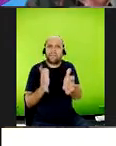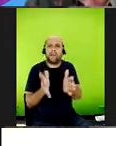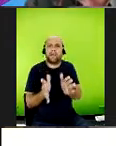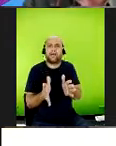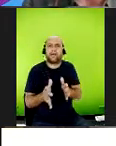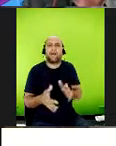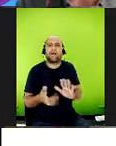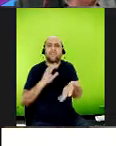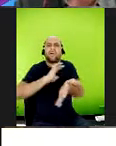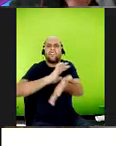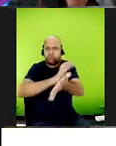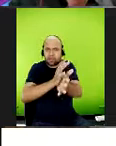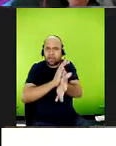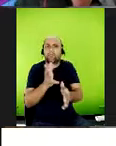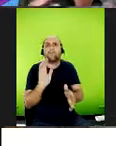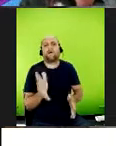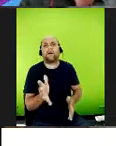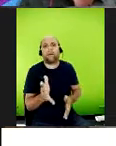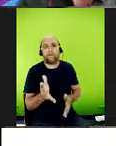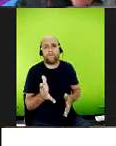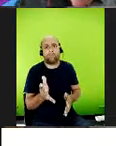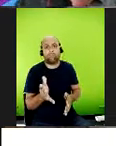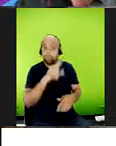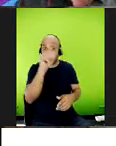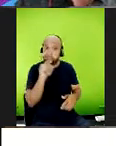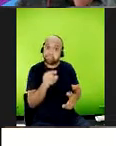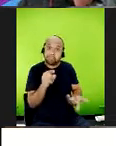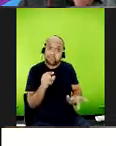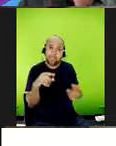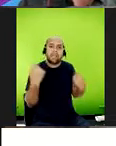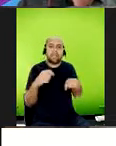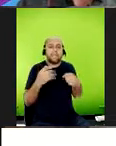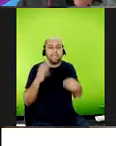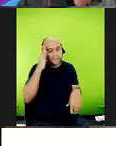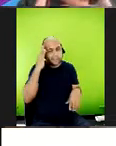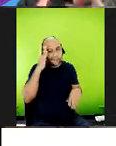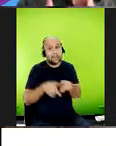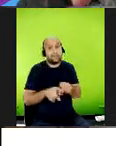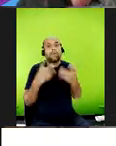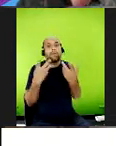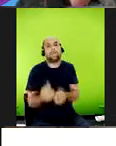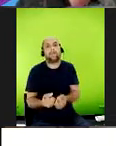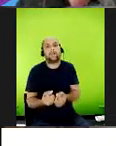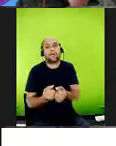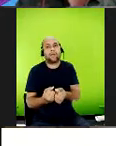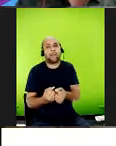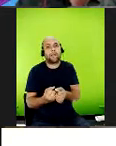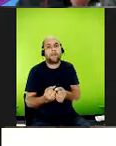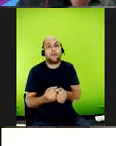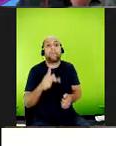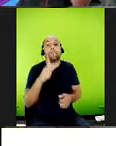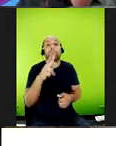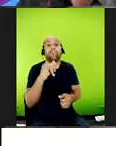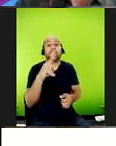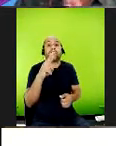de alguma forma alguma situação então a gente precisa entender e aceitar os privilégios que nós tivemos